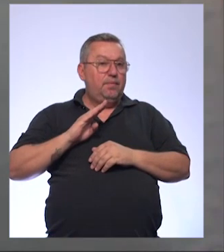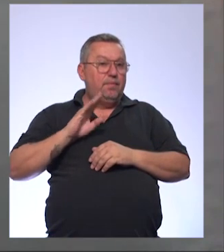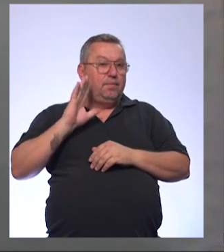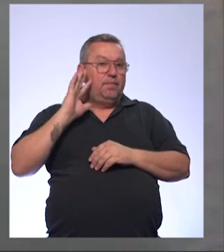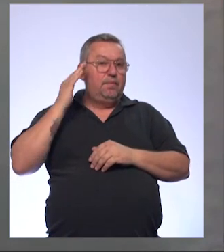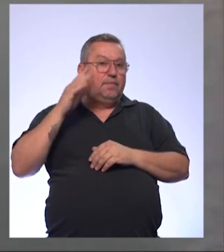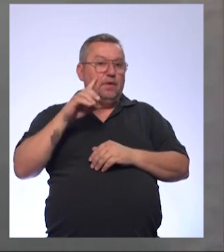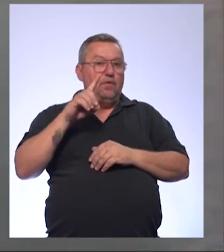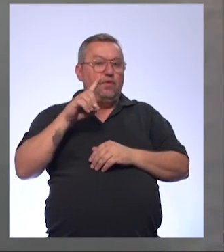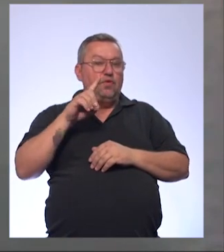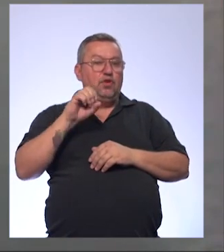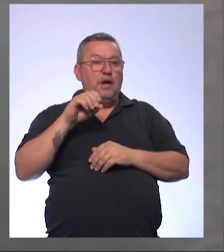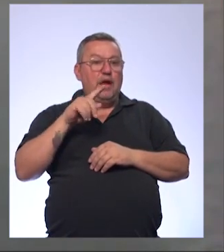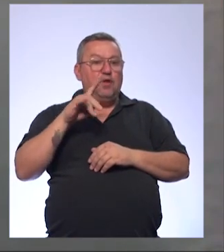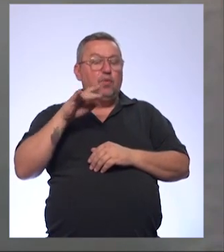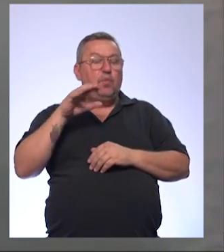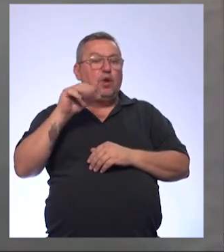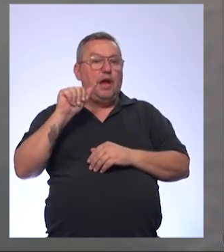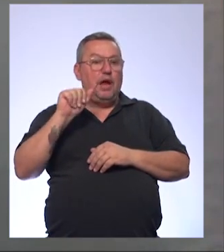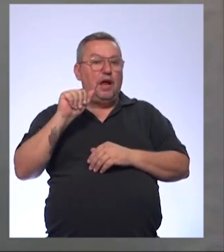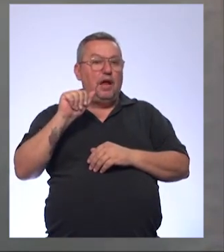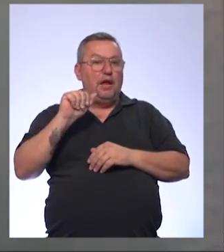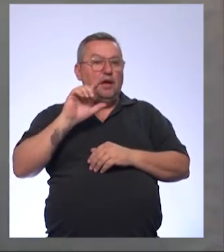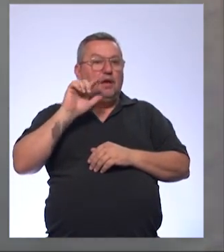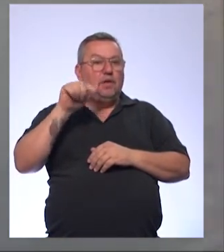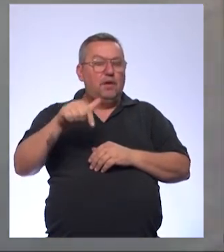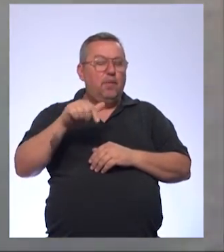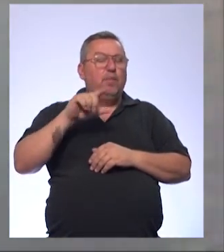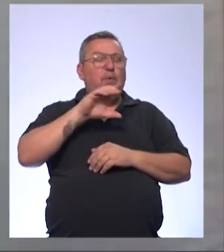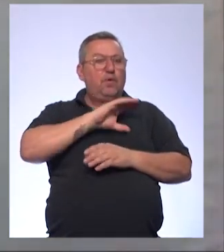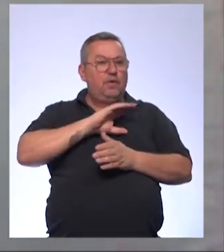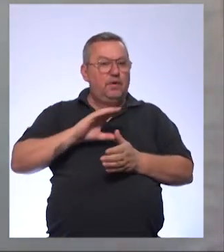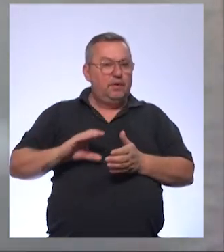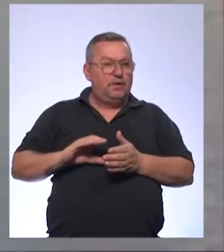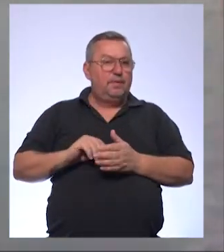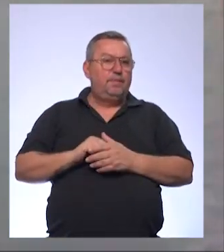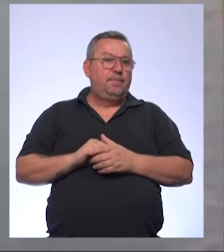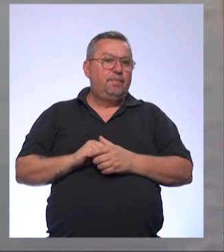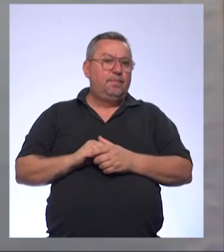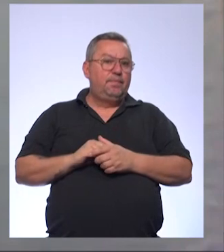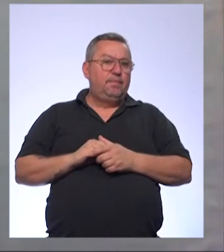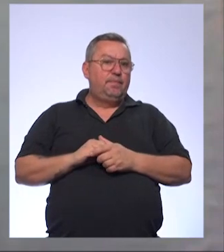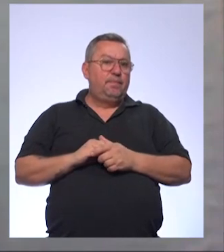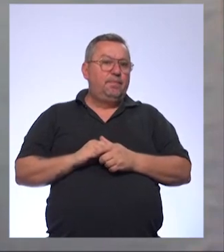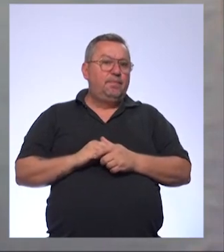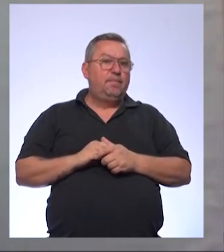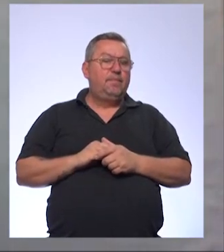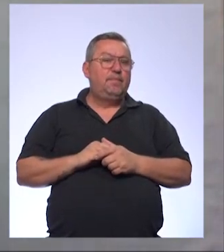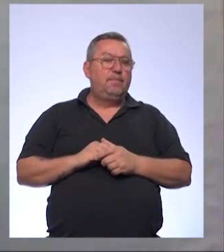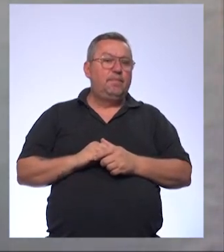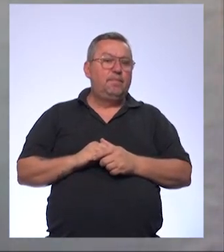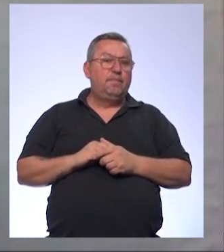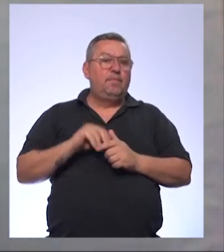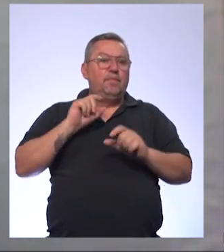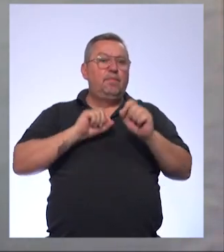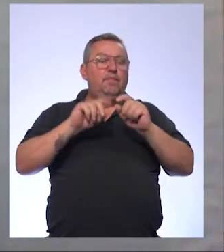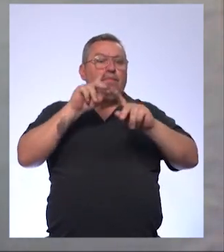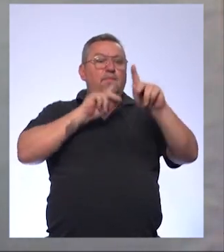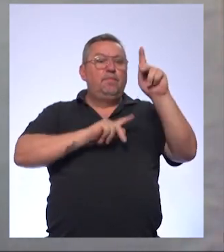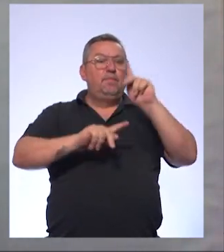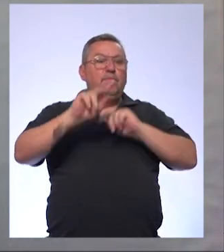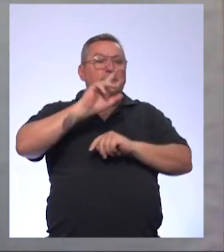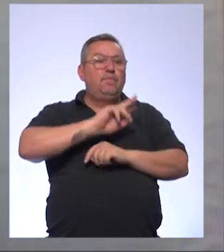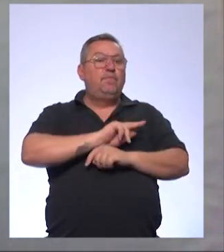acontece a diáspora judaica em 70 depois de Cristo. E olha só, pessoal, depois da diáspora judaica, o povo